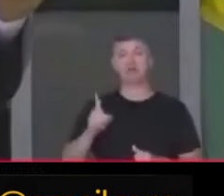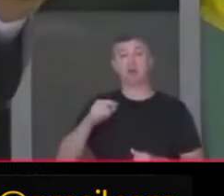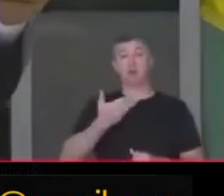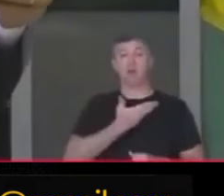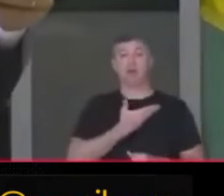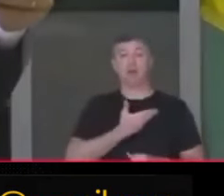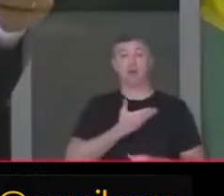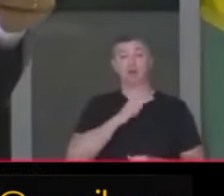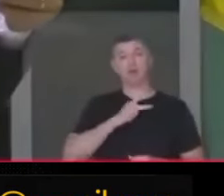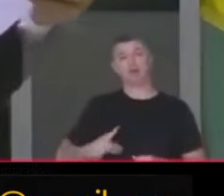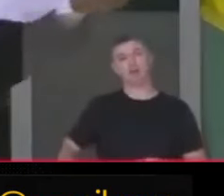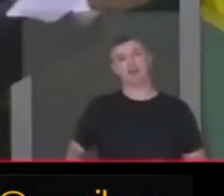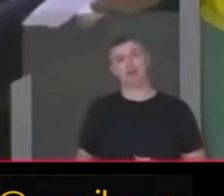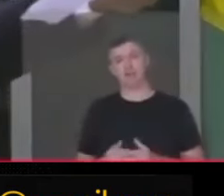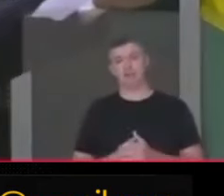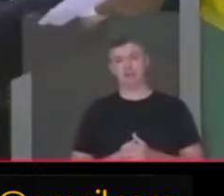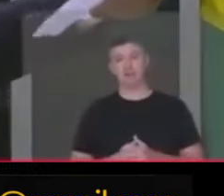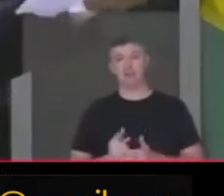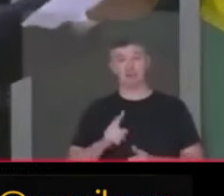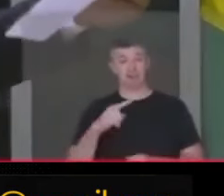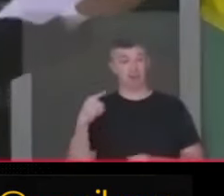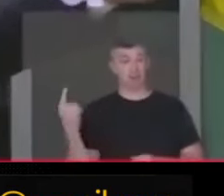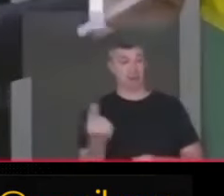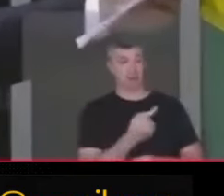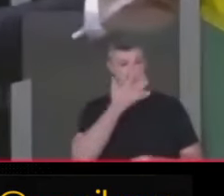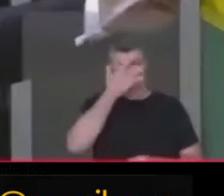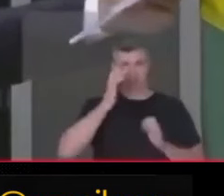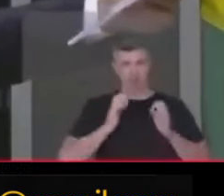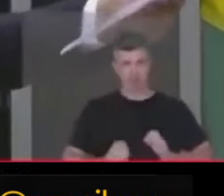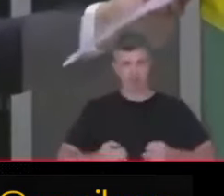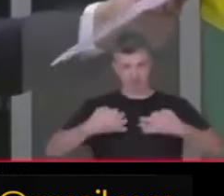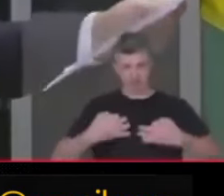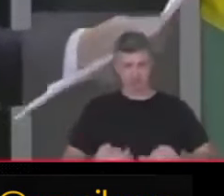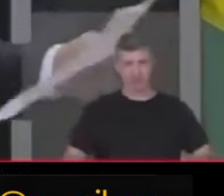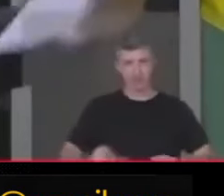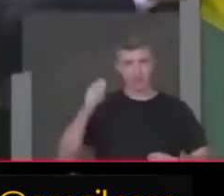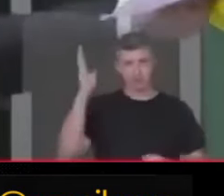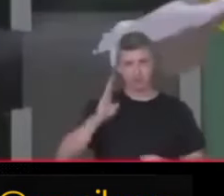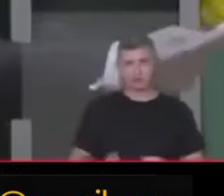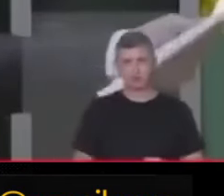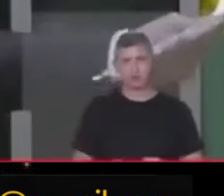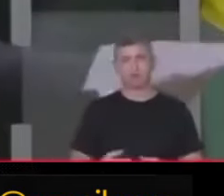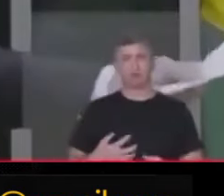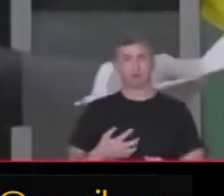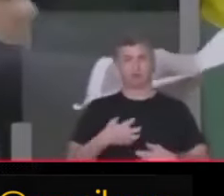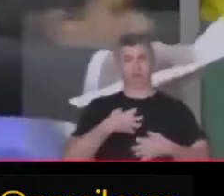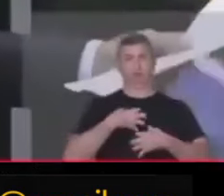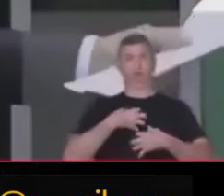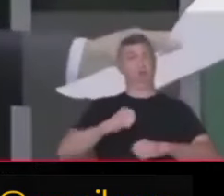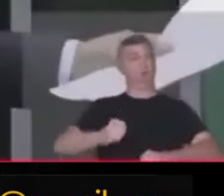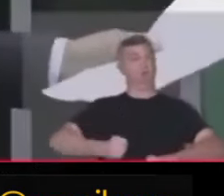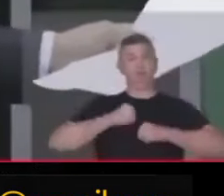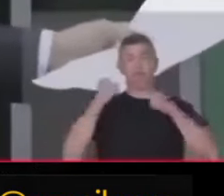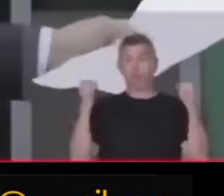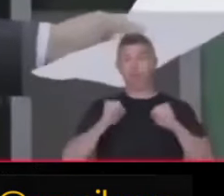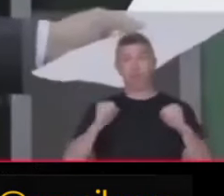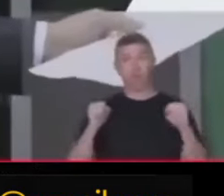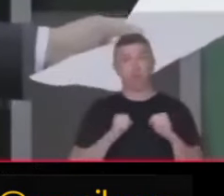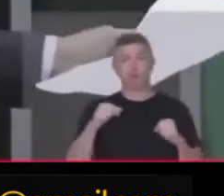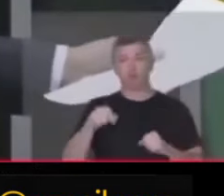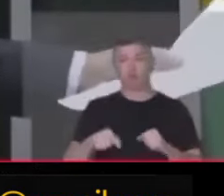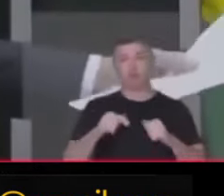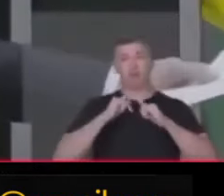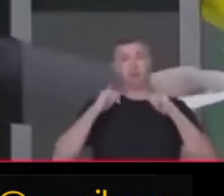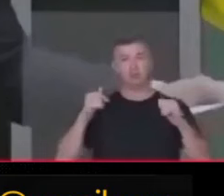do presidente. Todos nós, homens de bens e mulheres de bem desse país, ficamos possessos com essa notícia e com